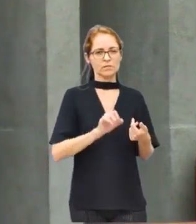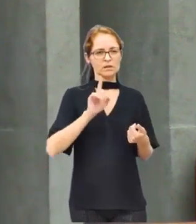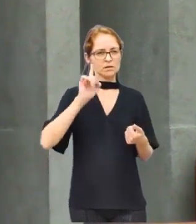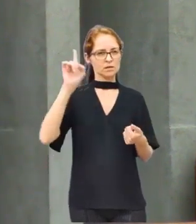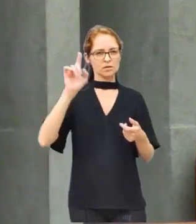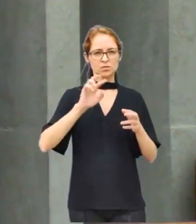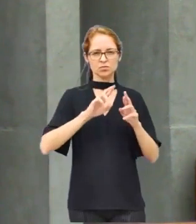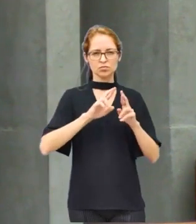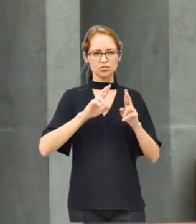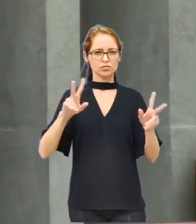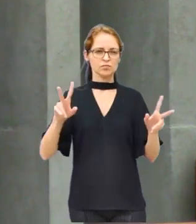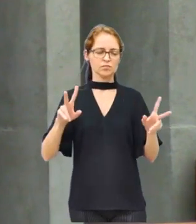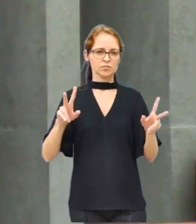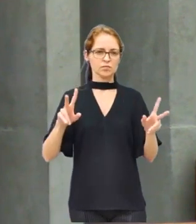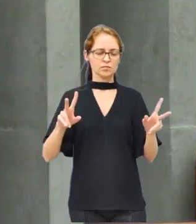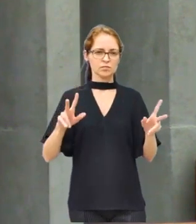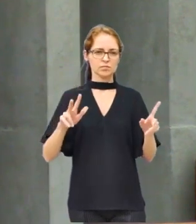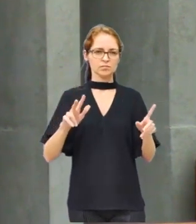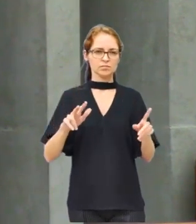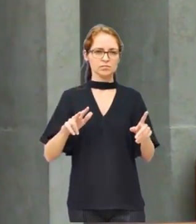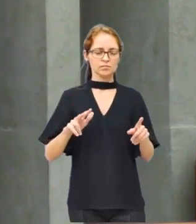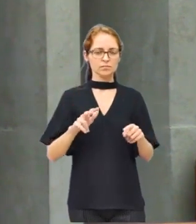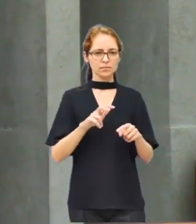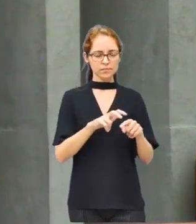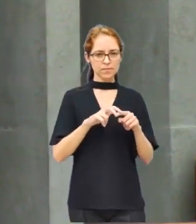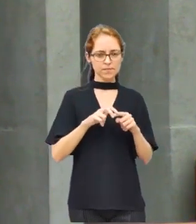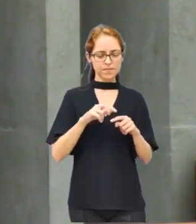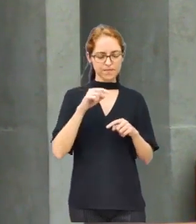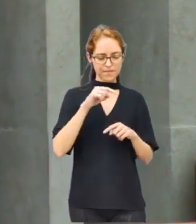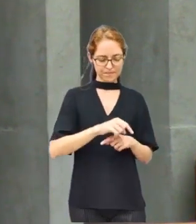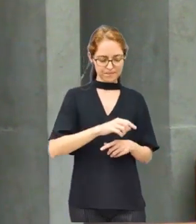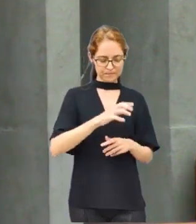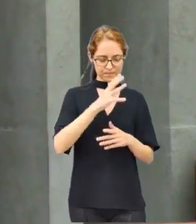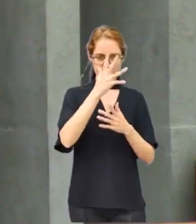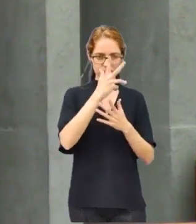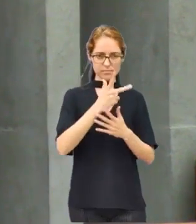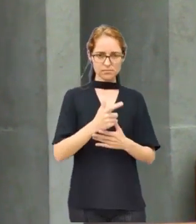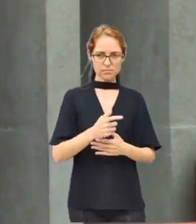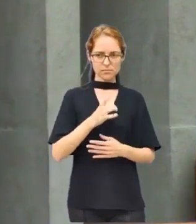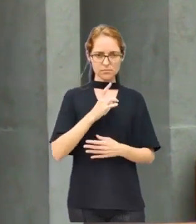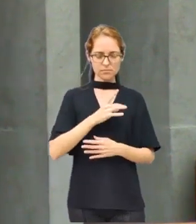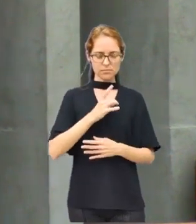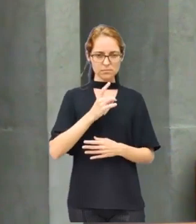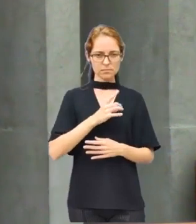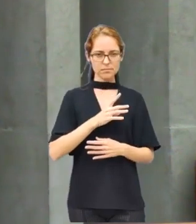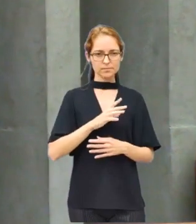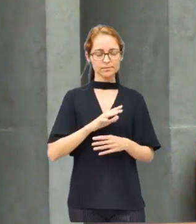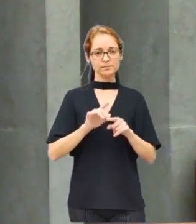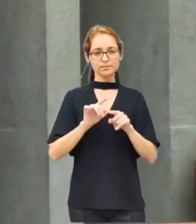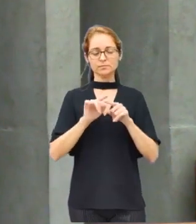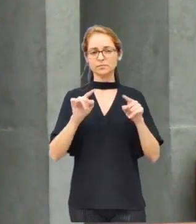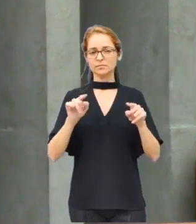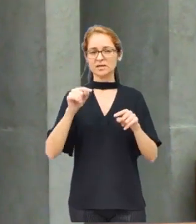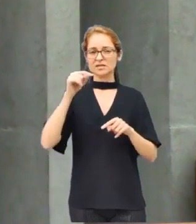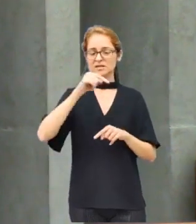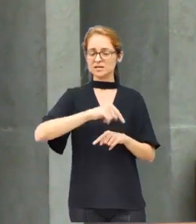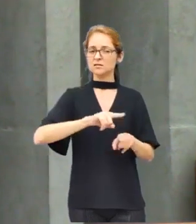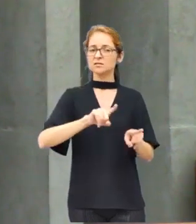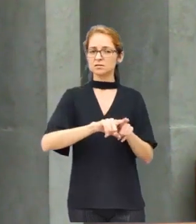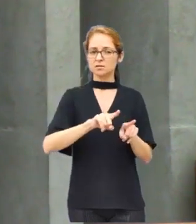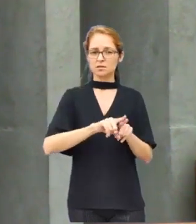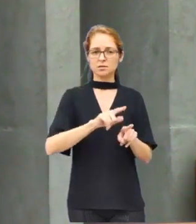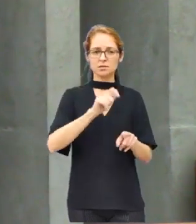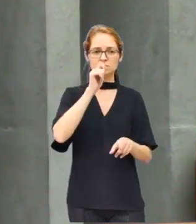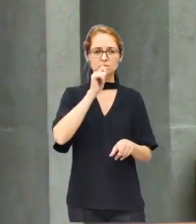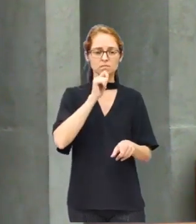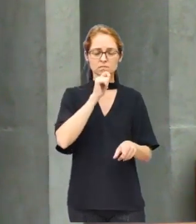distinto. Por isso que eles adoraram, temeram. Mas além disso, eles ofereceram